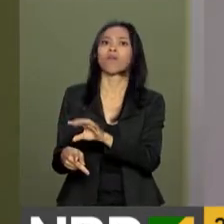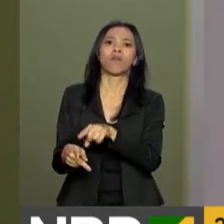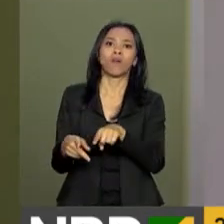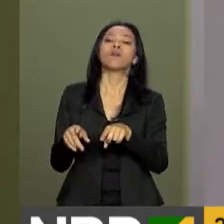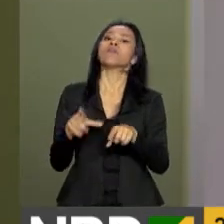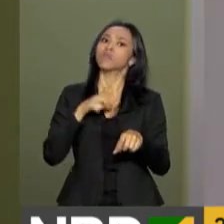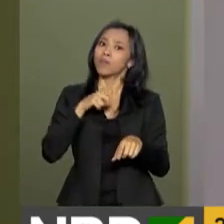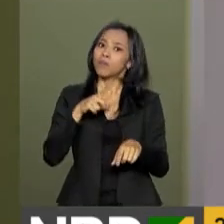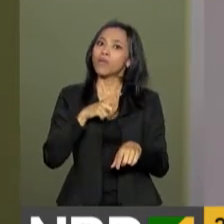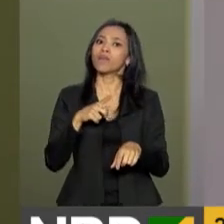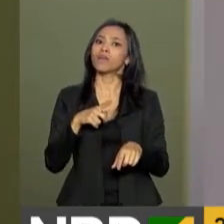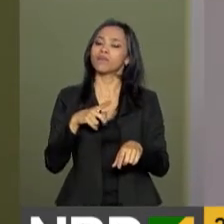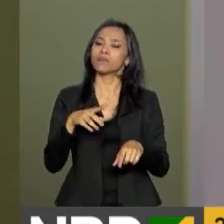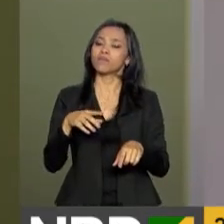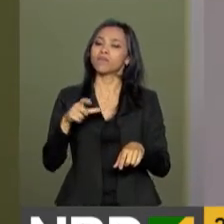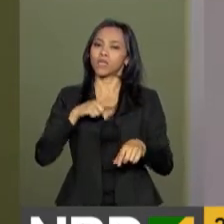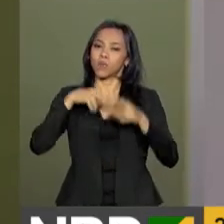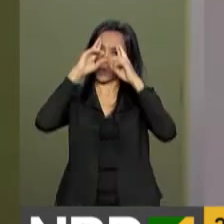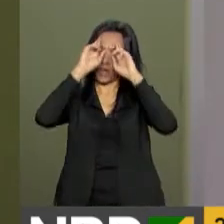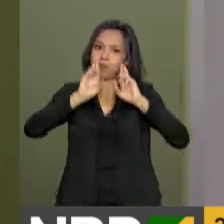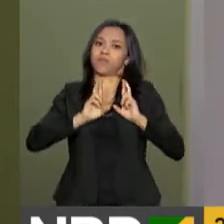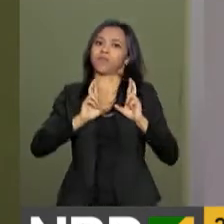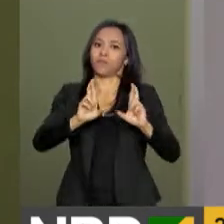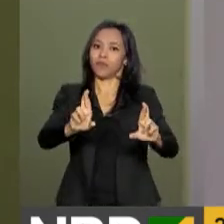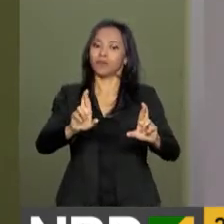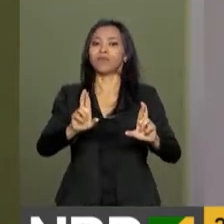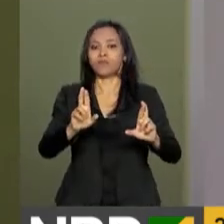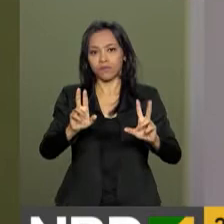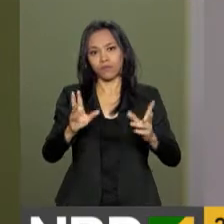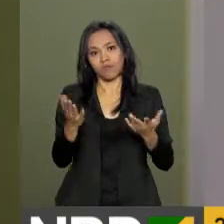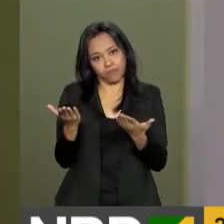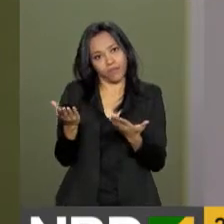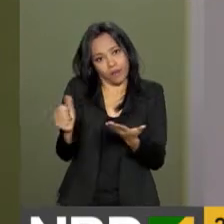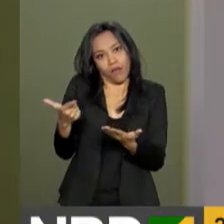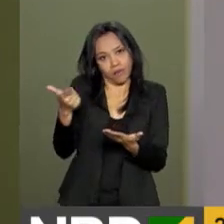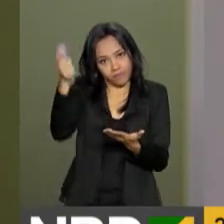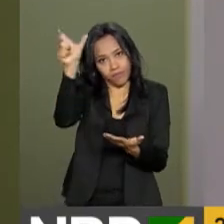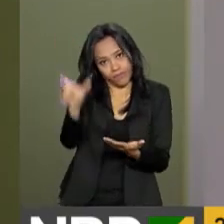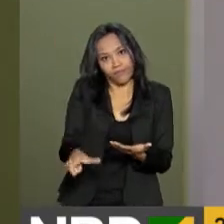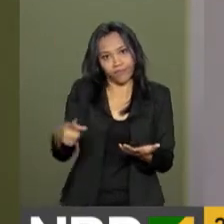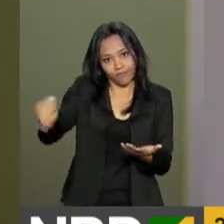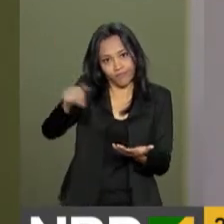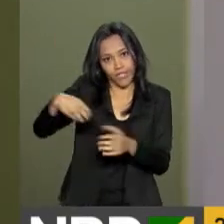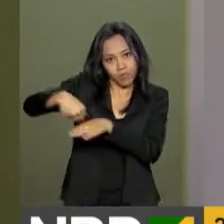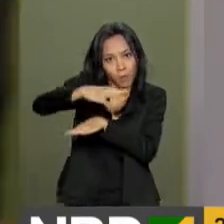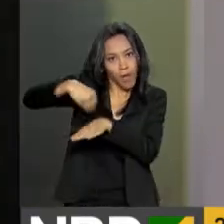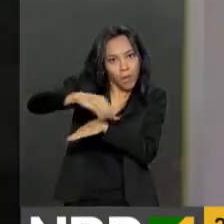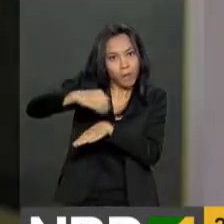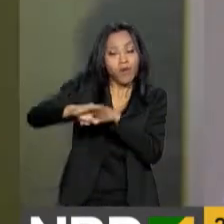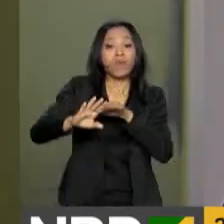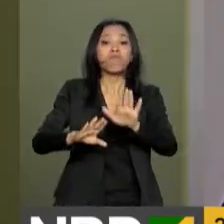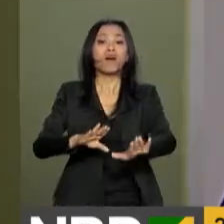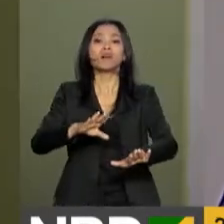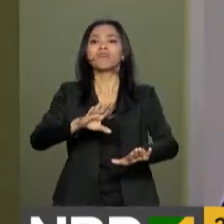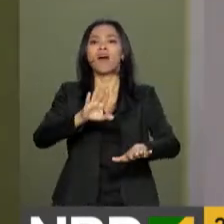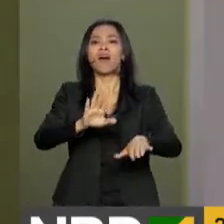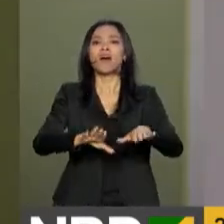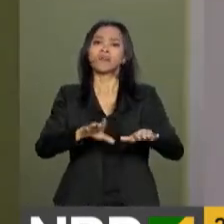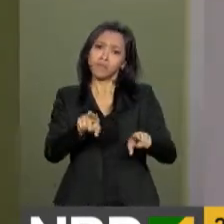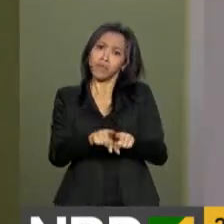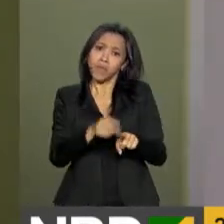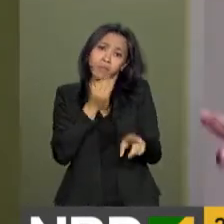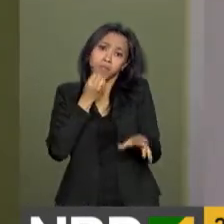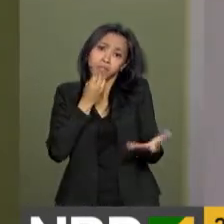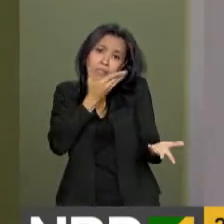há uma certa reverência naturalmente pelos conhecimentos maiores que podem transmitir mas se esquecem poderia esquecer se